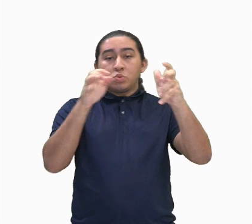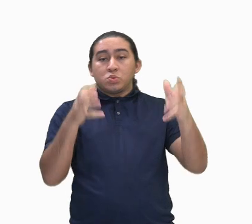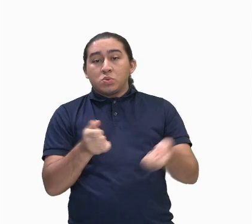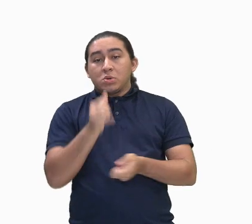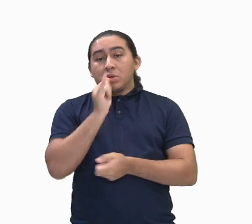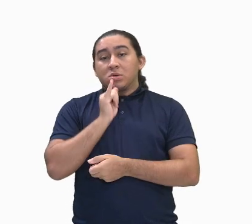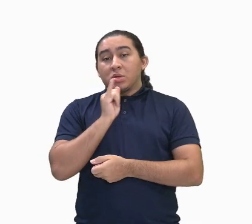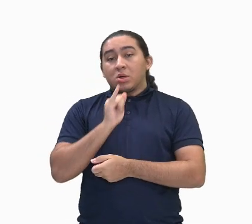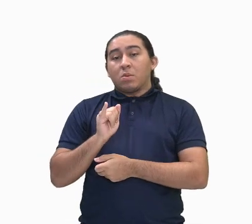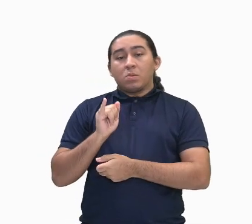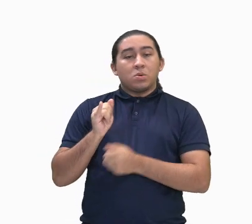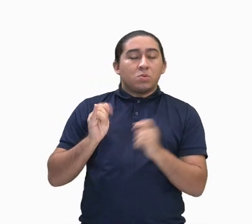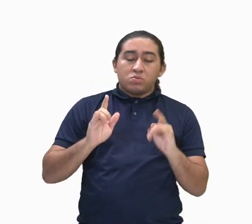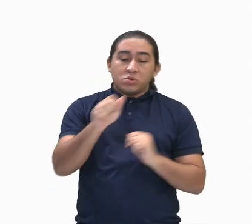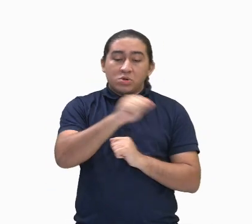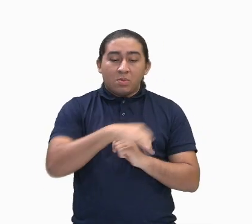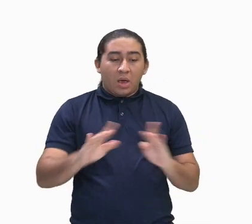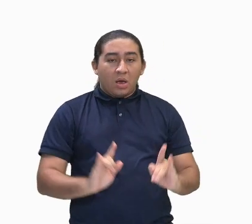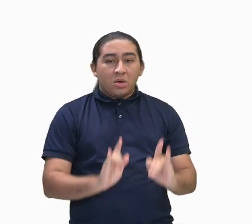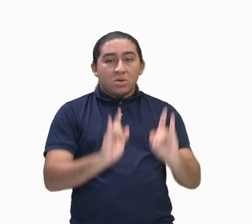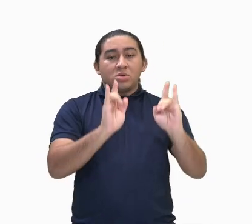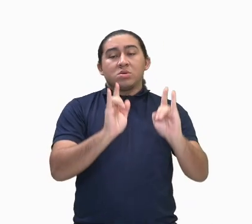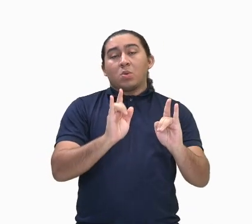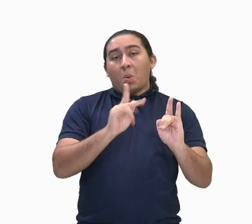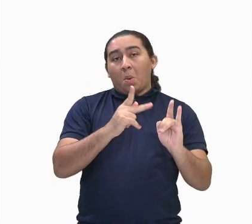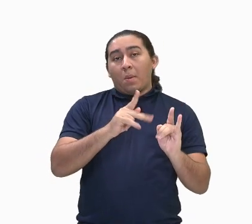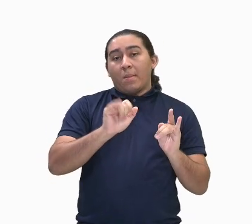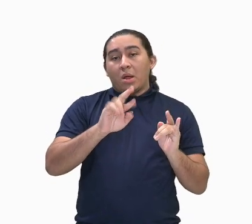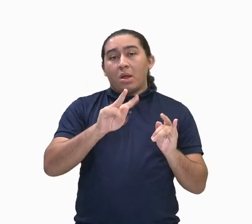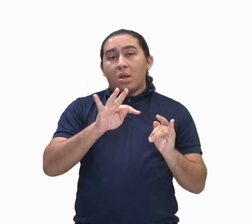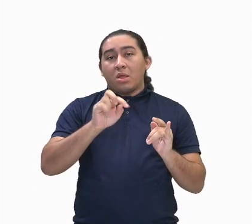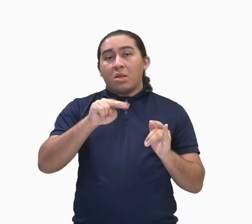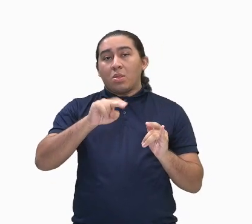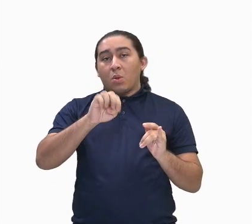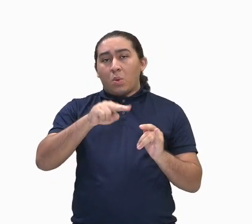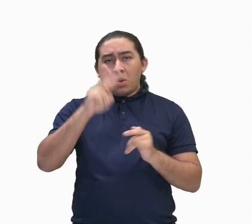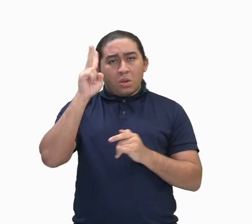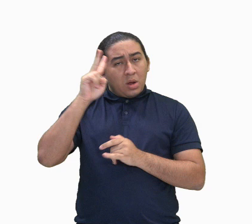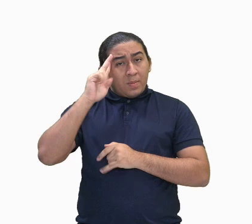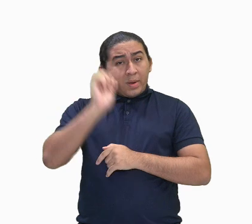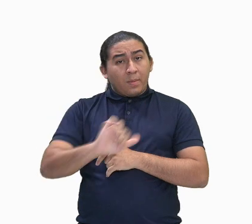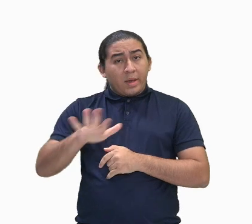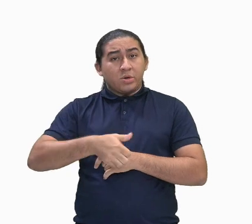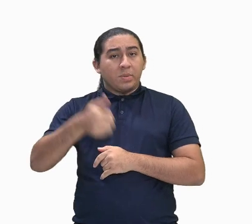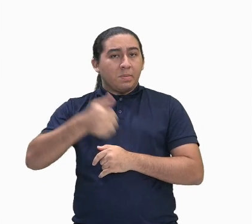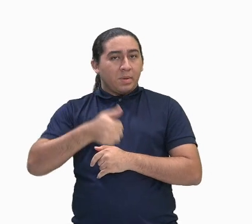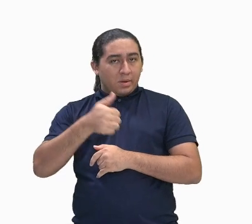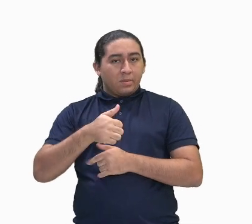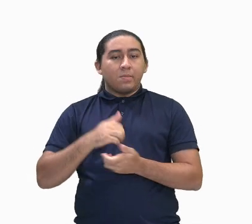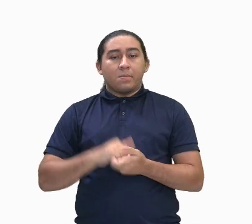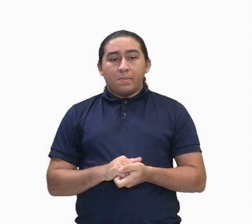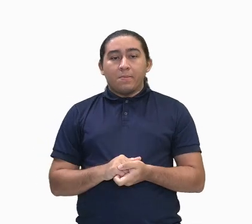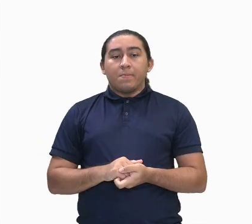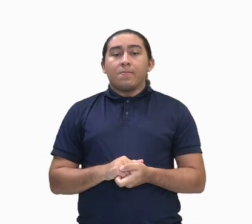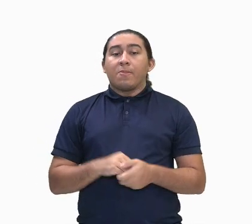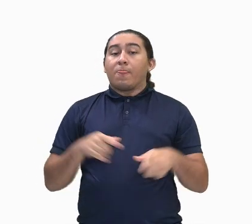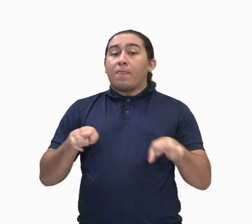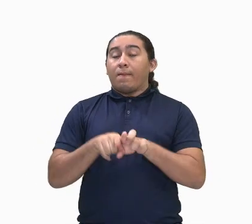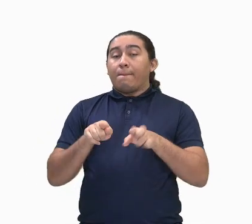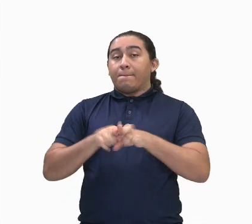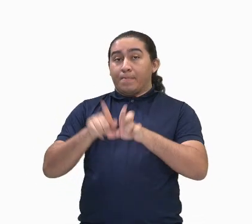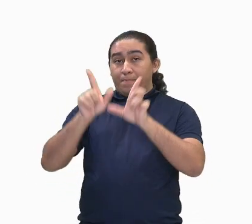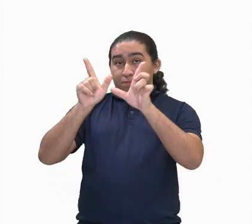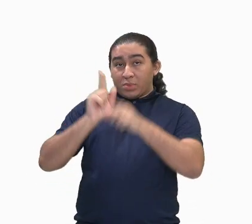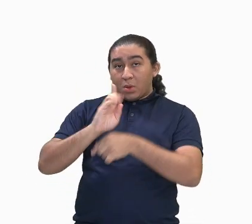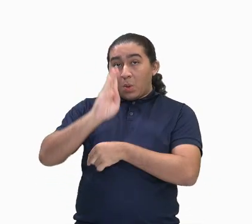esculturas. Os templos, como o Partenon, que foi aquele templo que eu mostrei para vocês no início da nossa aula. Os romanos, grandes